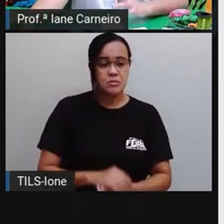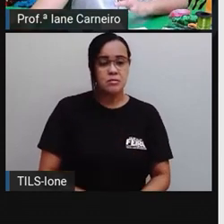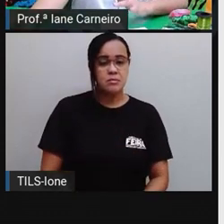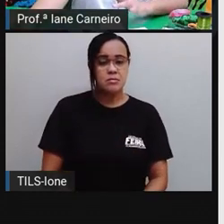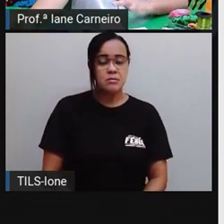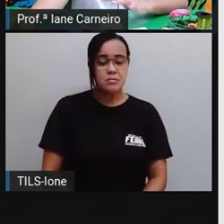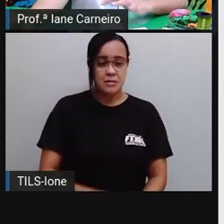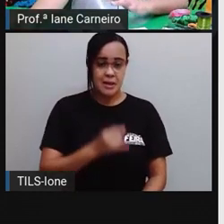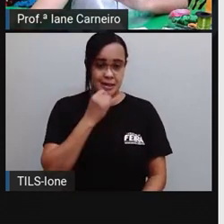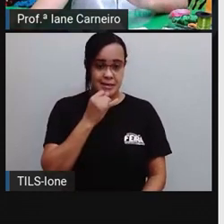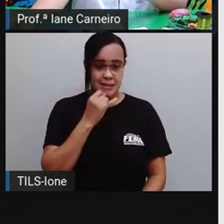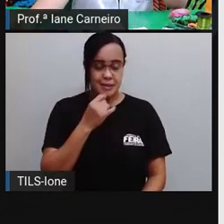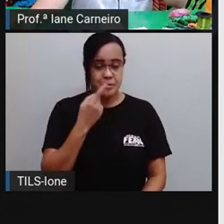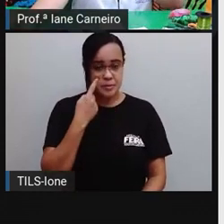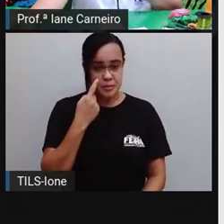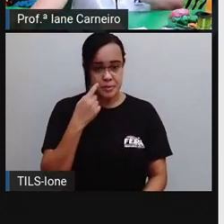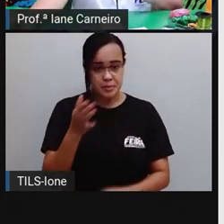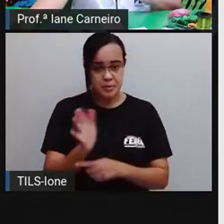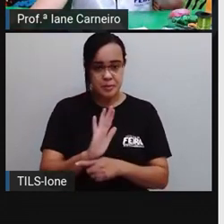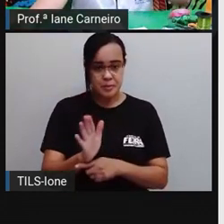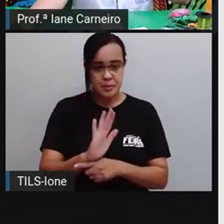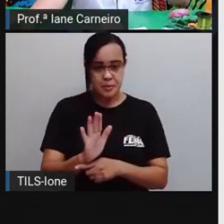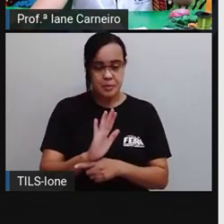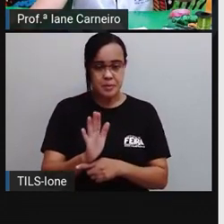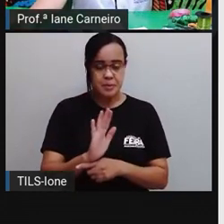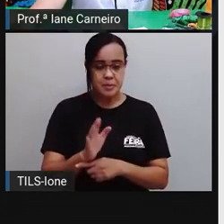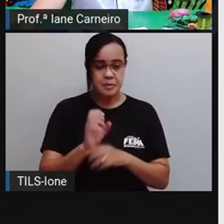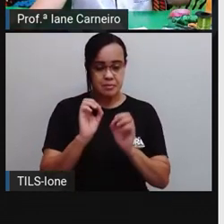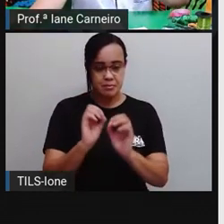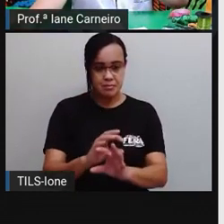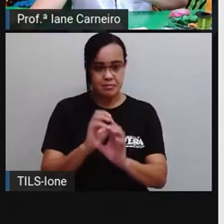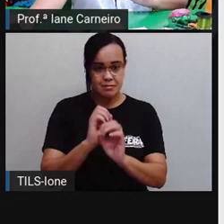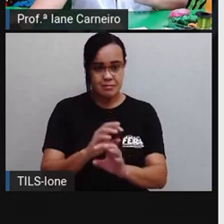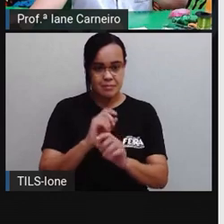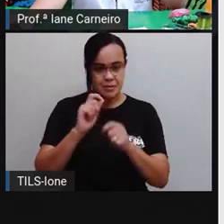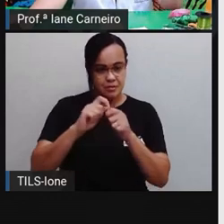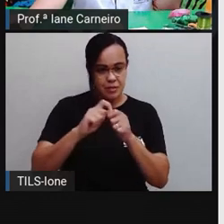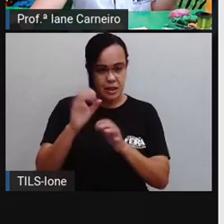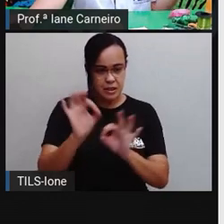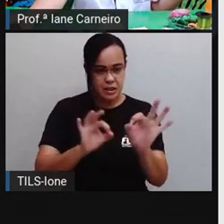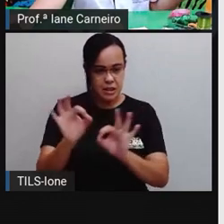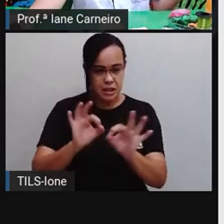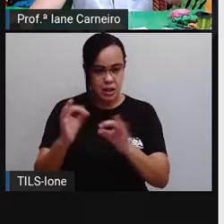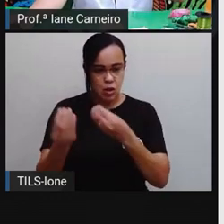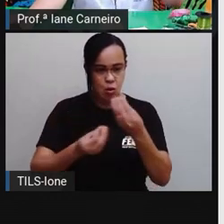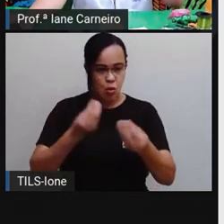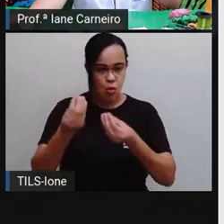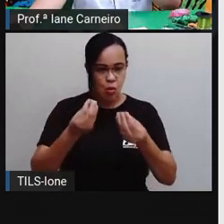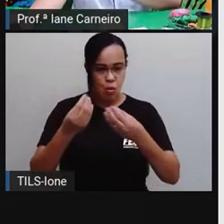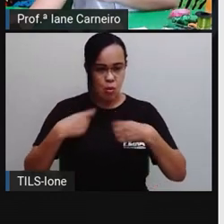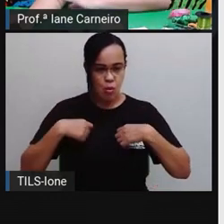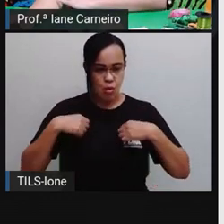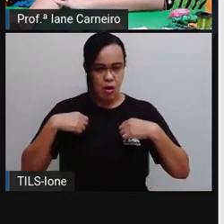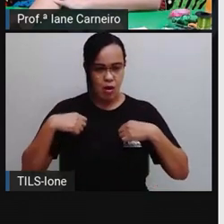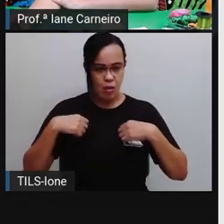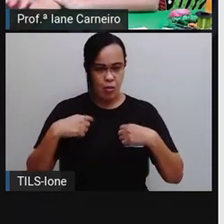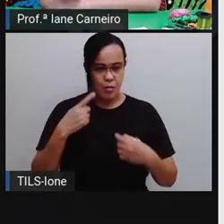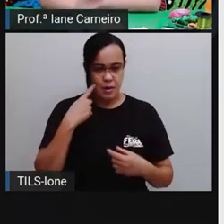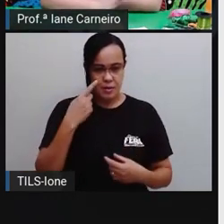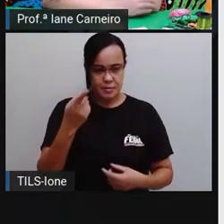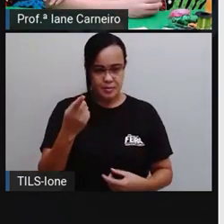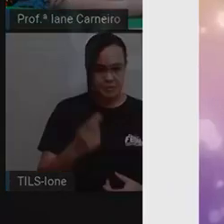inspirações, tá bom? Então vamos lá assistir o vídeo que ela vai ensinar a fazer a camisa, né, a decoração da camisa em tie-dye.